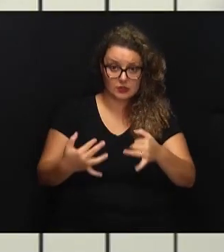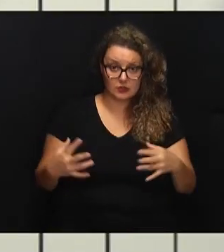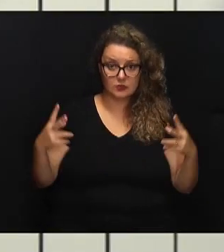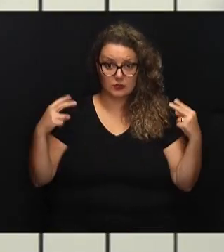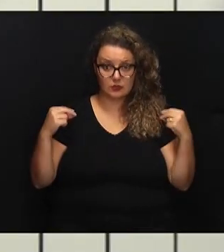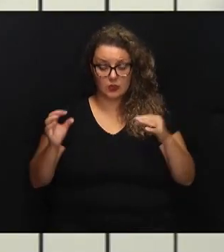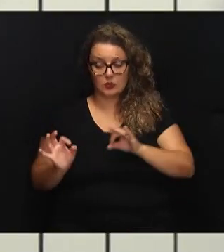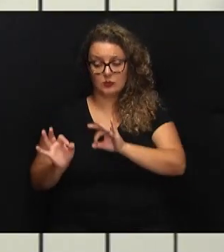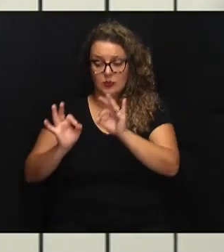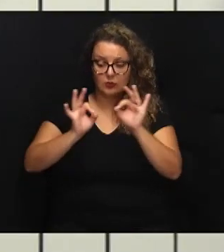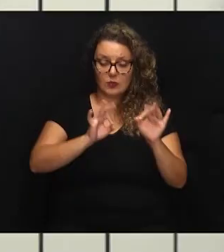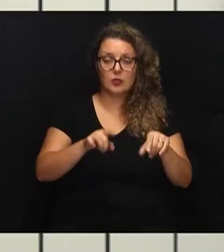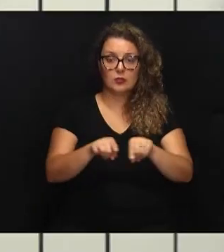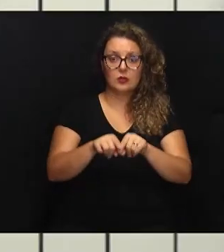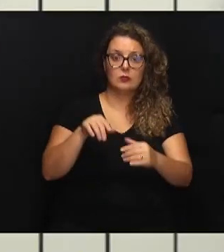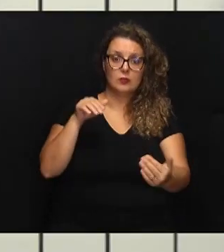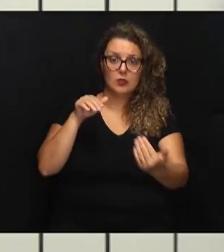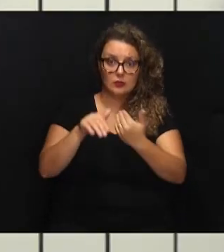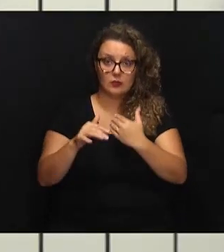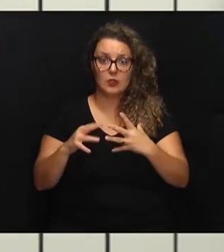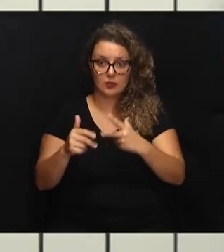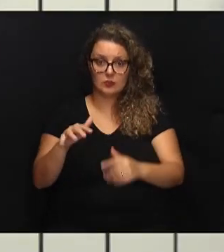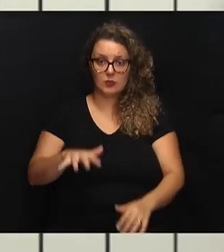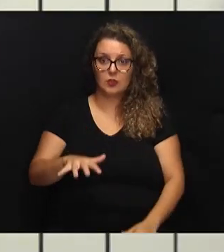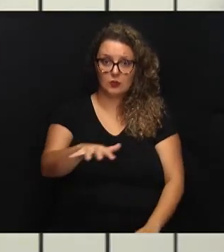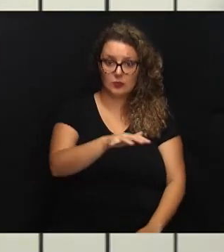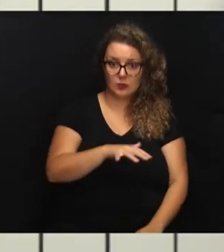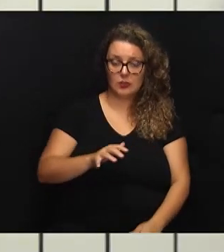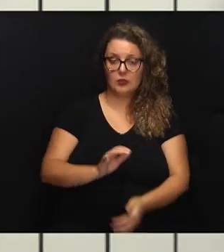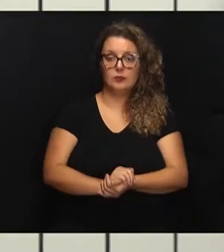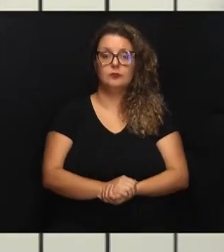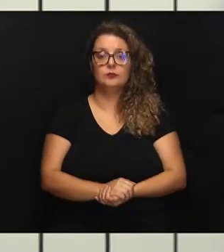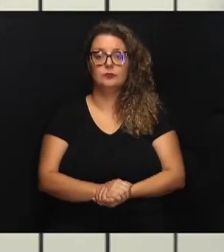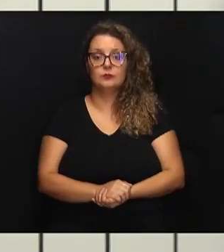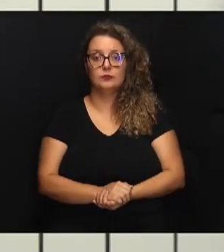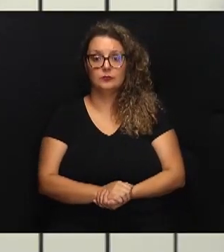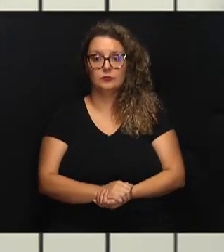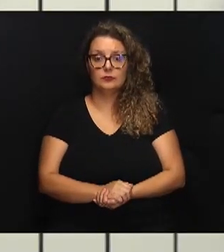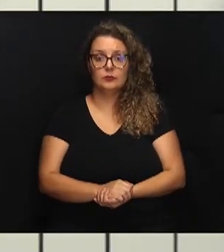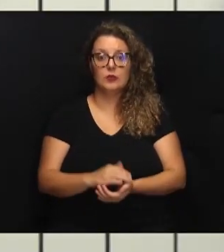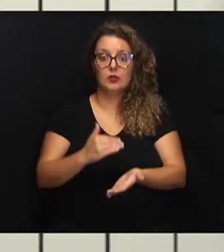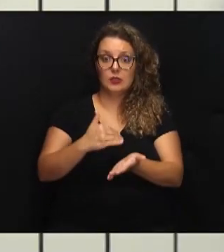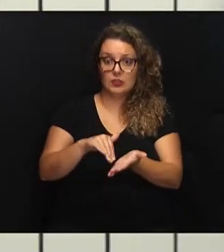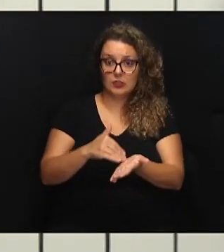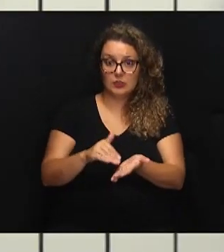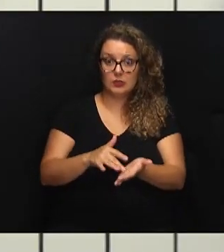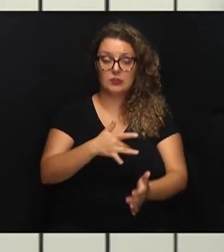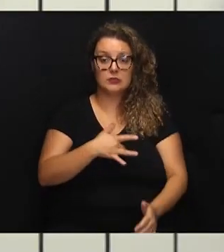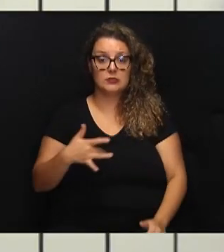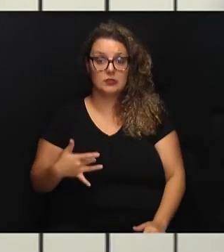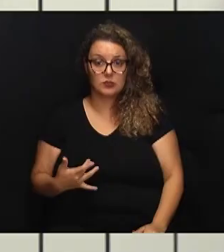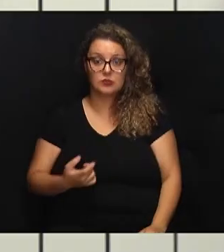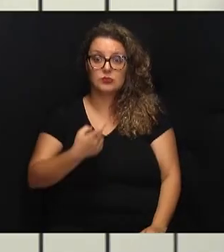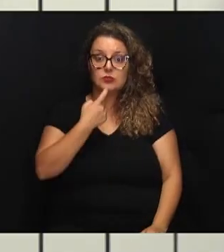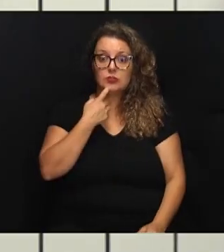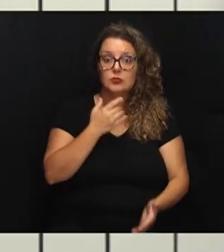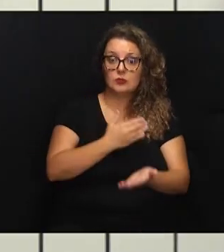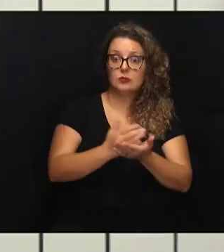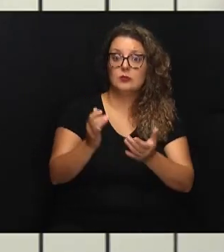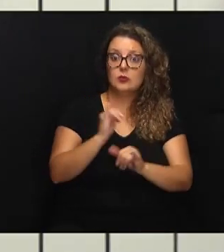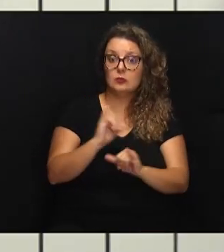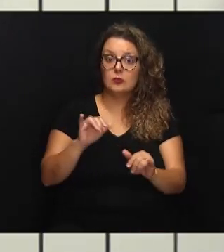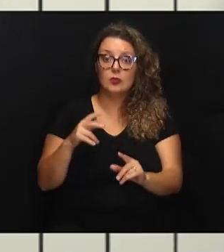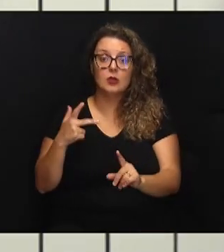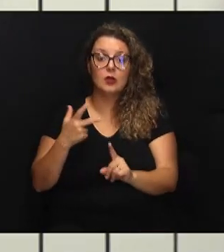monitoram também o trânsito em toda a região. A Secretaria de Saúde de Campinas iniciou a campanha de